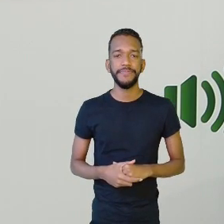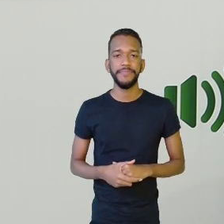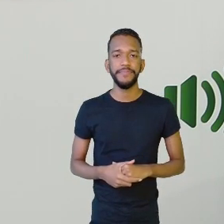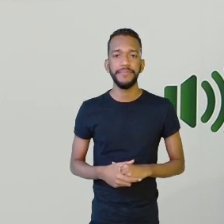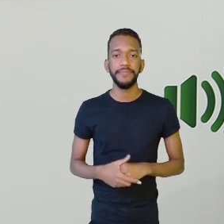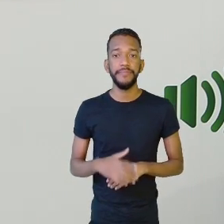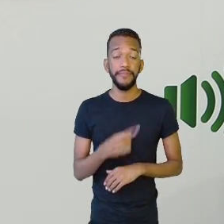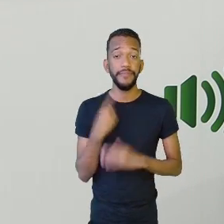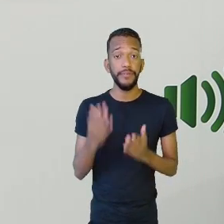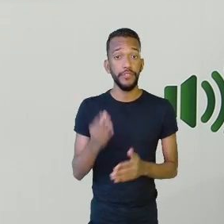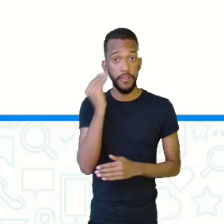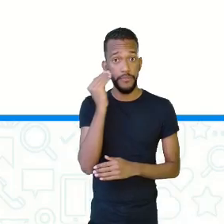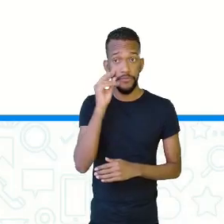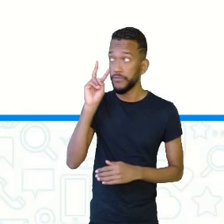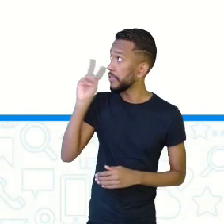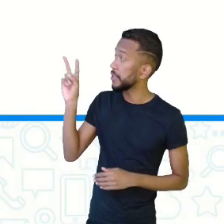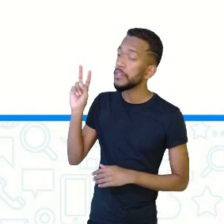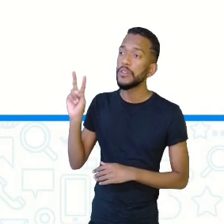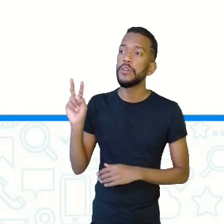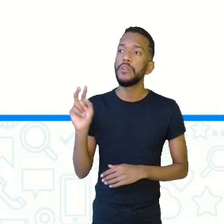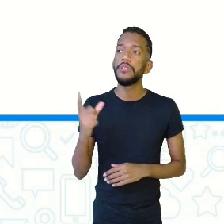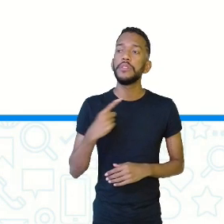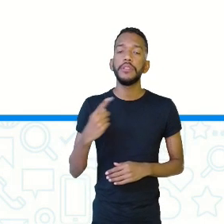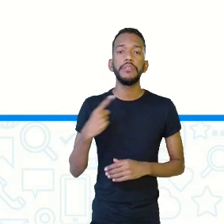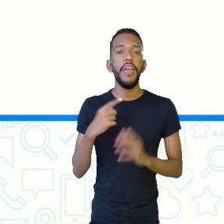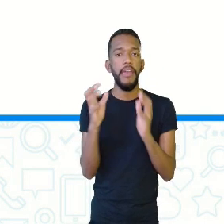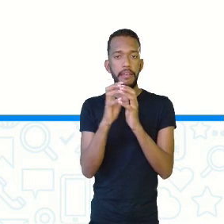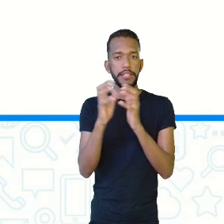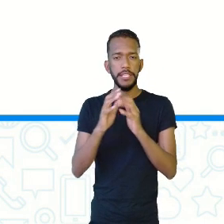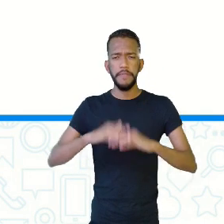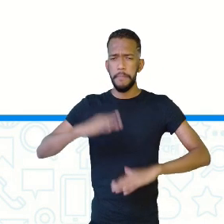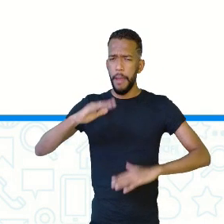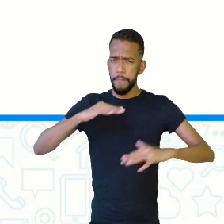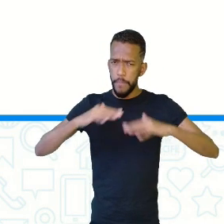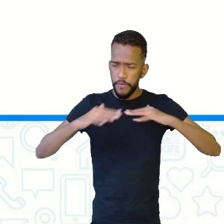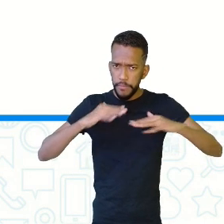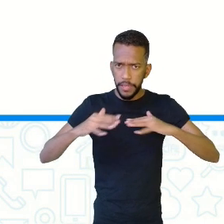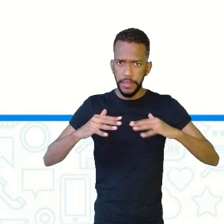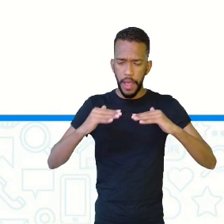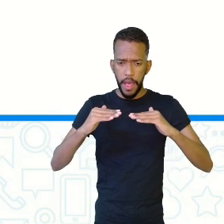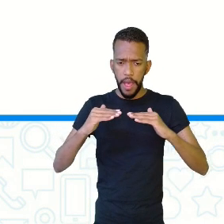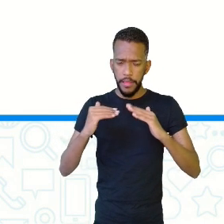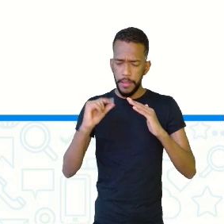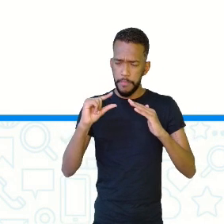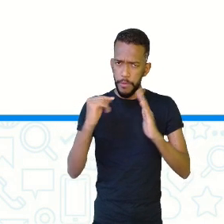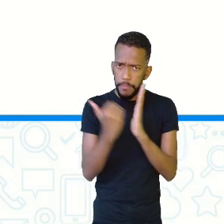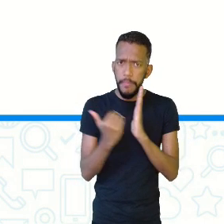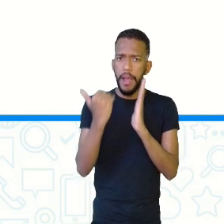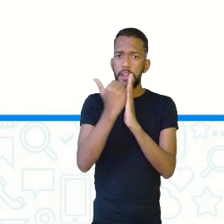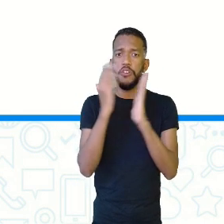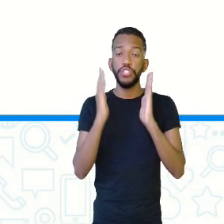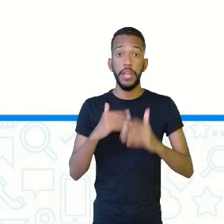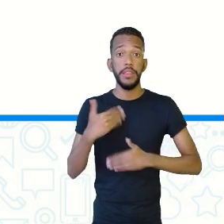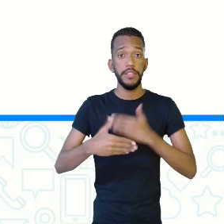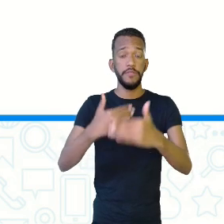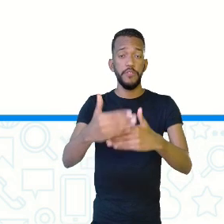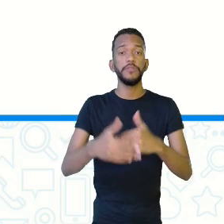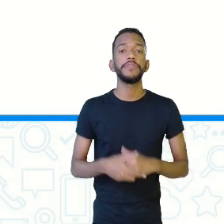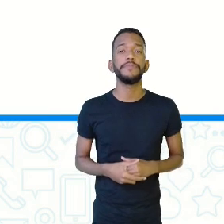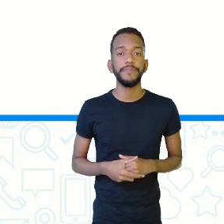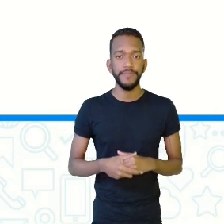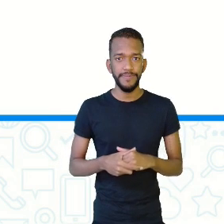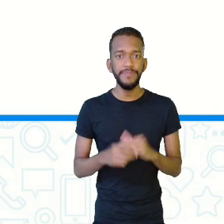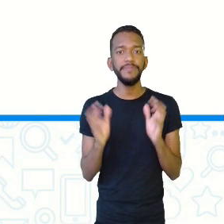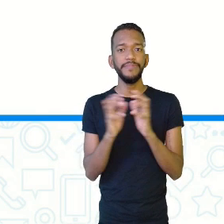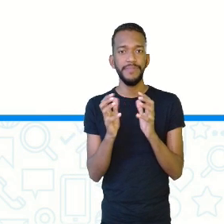uma Recife mais movimentada, uma Recife maior, ela já está se desenvolvendo.